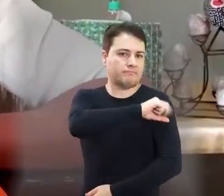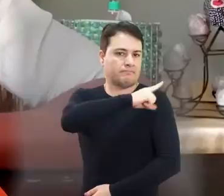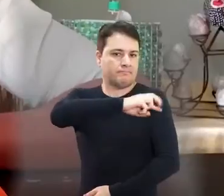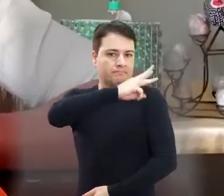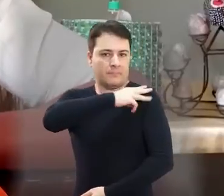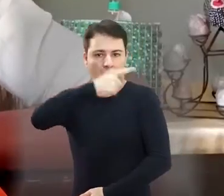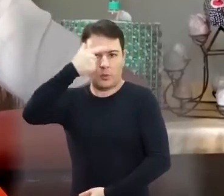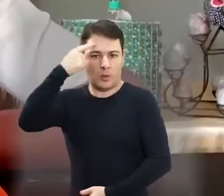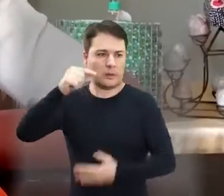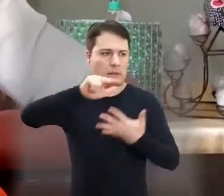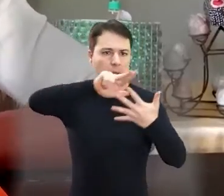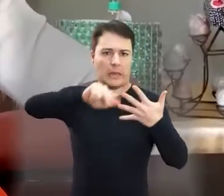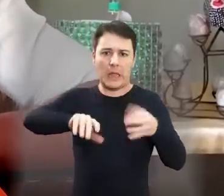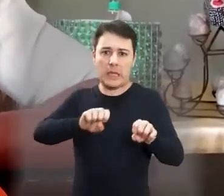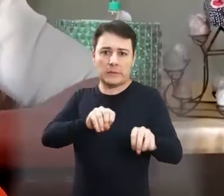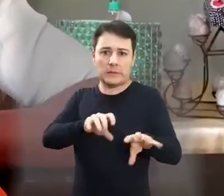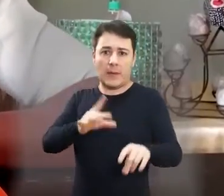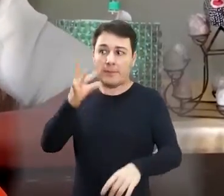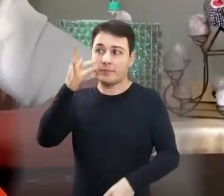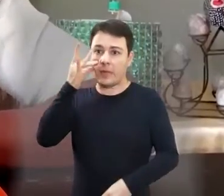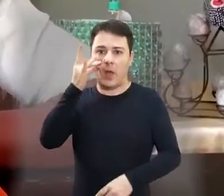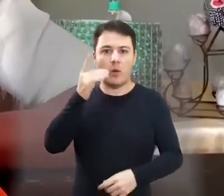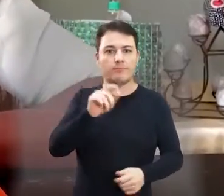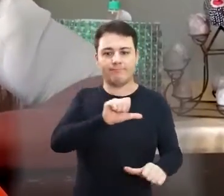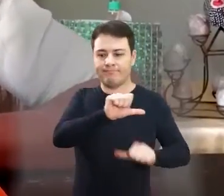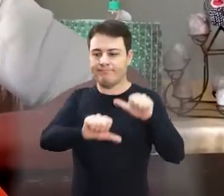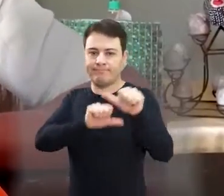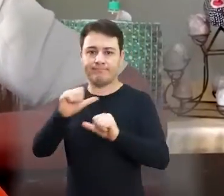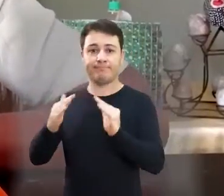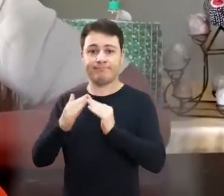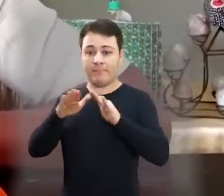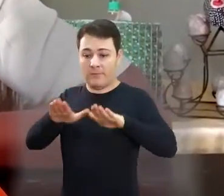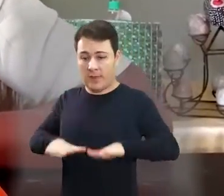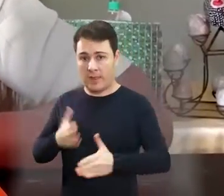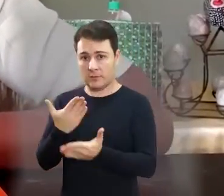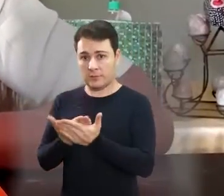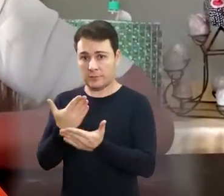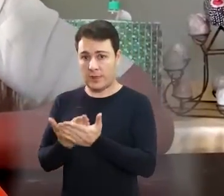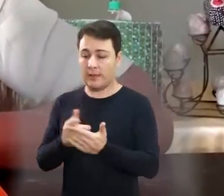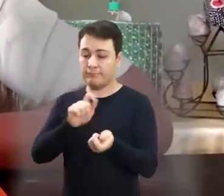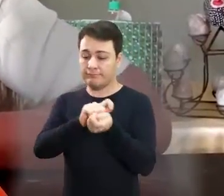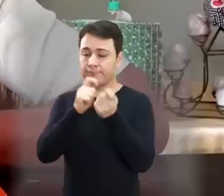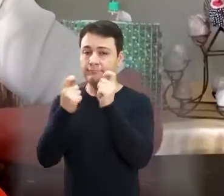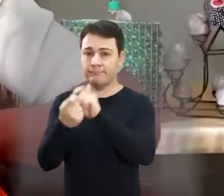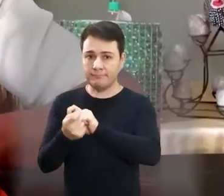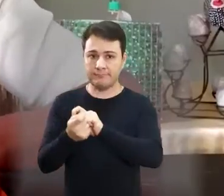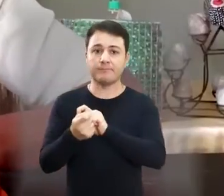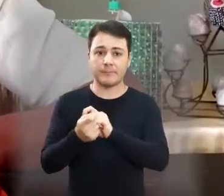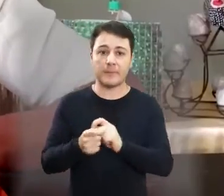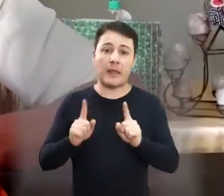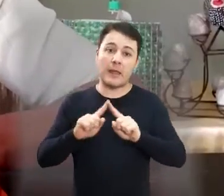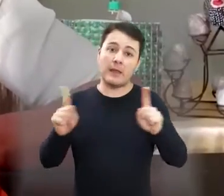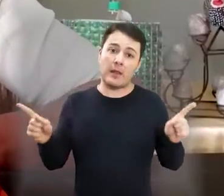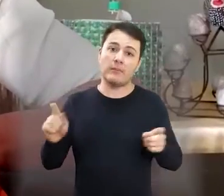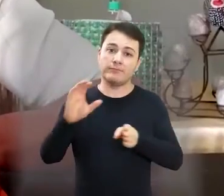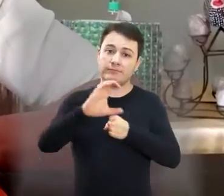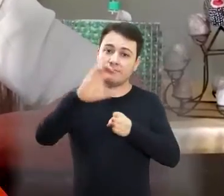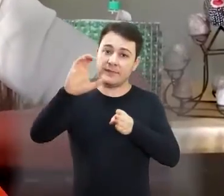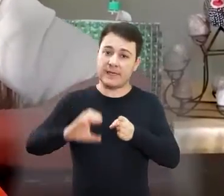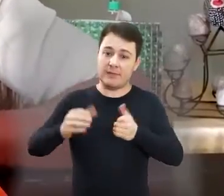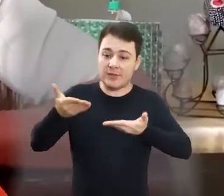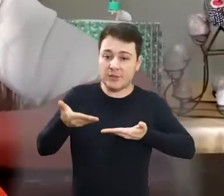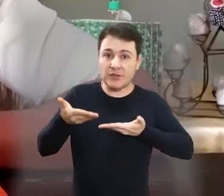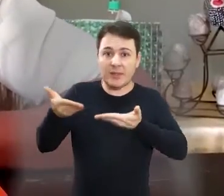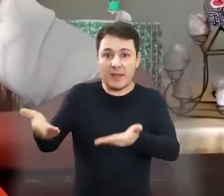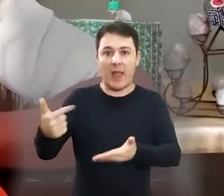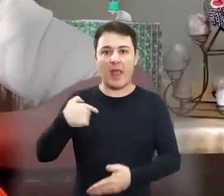presenciais e todos nós tivemos que adaptar uma rotina de estudos em casa. Para isso, eu venho aqui hoje, através do